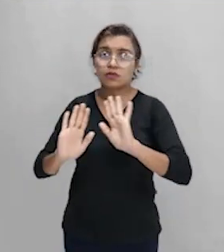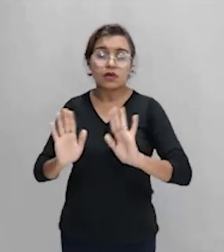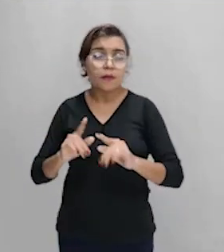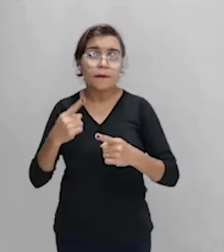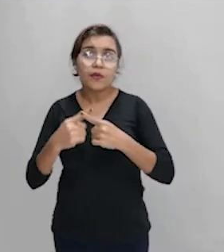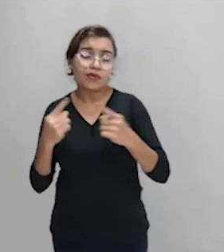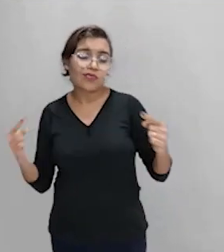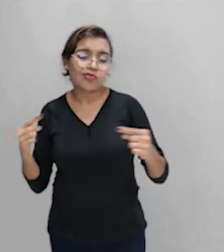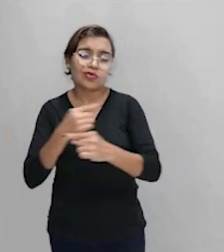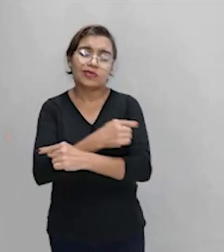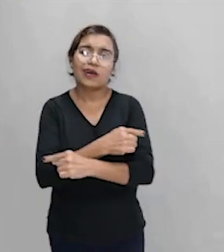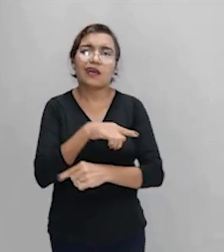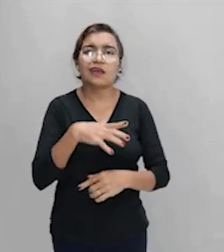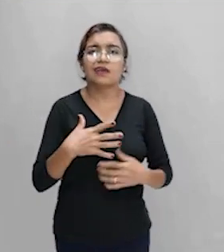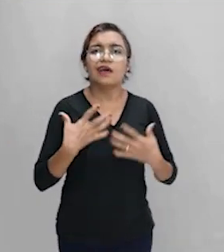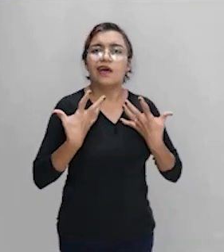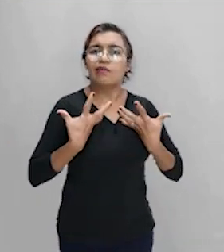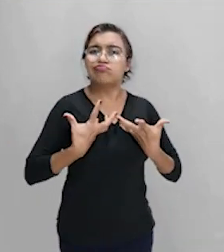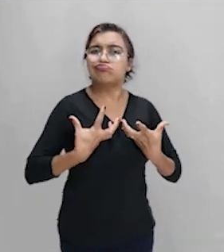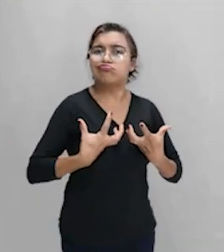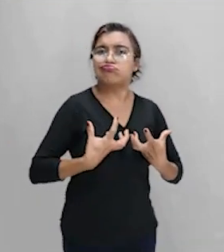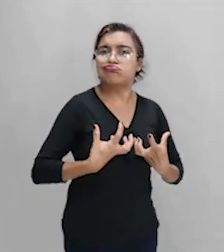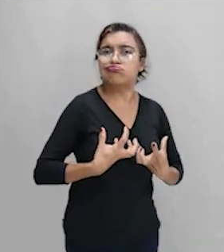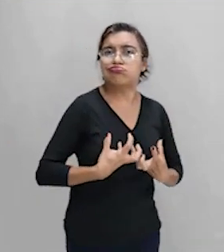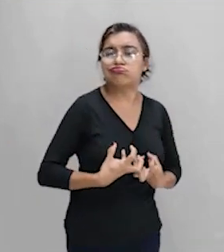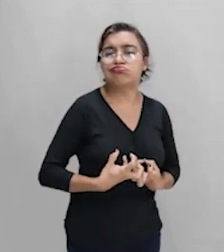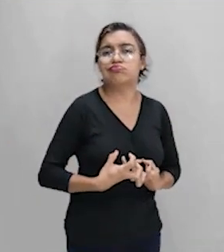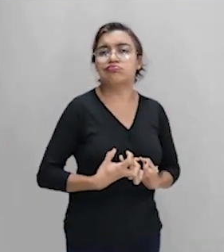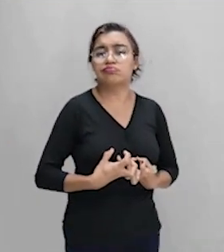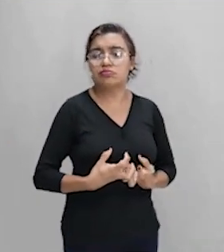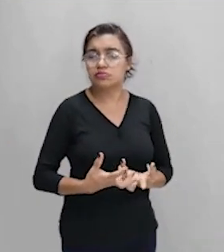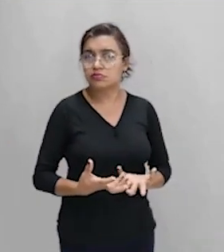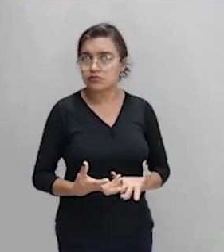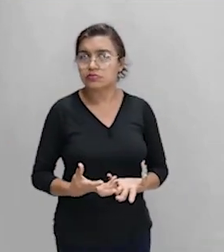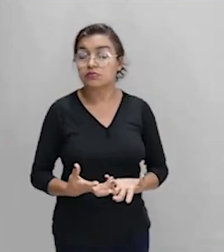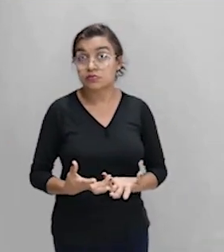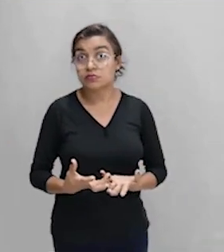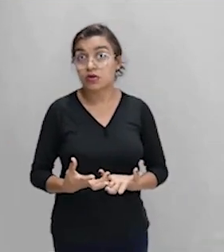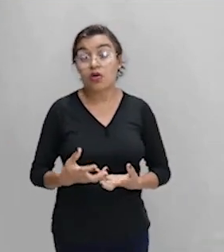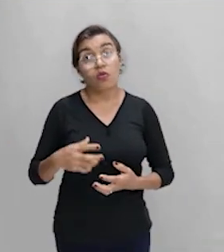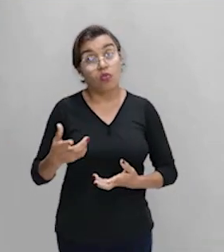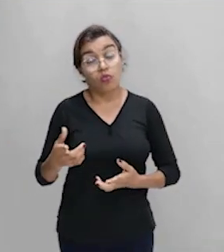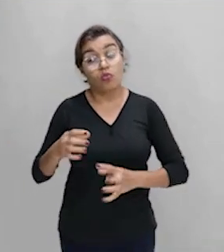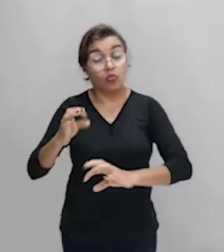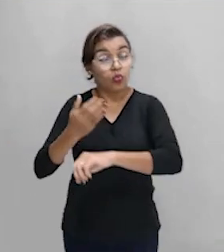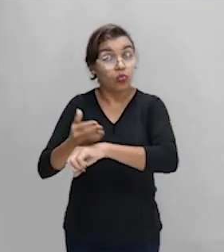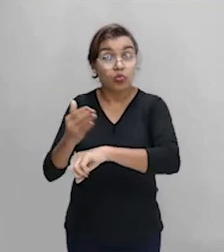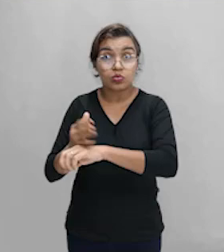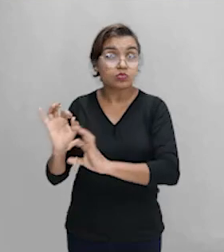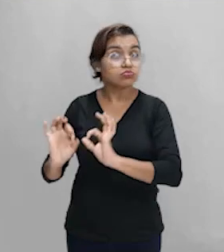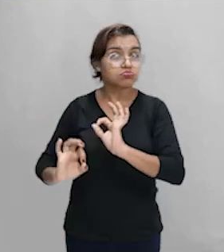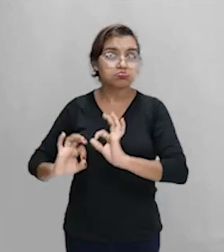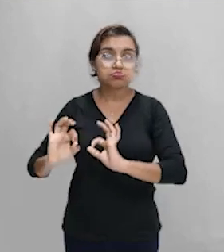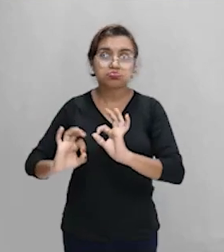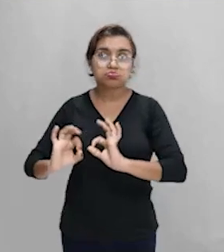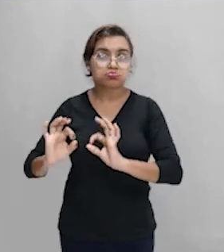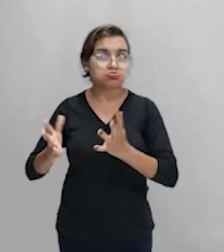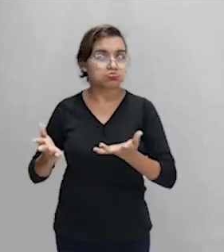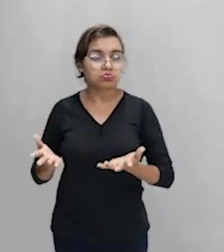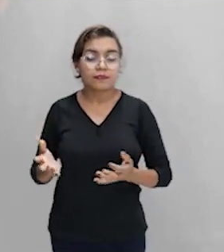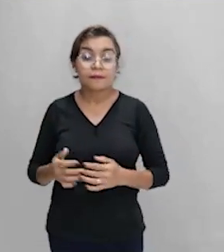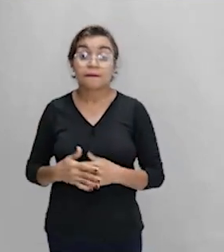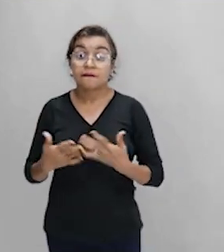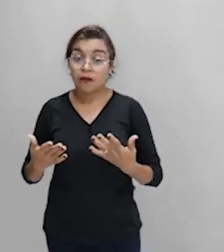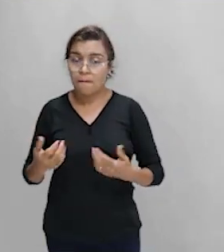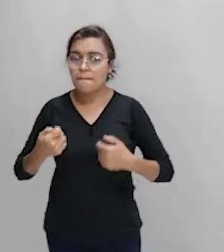num estado de fadiga. Ele está cansado, aquele treino ele não foi muito bem organizado. Então isso aqui tem que